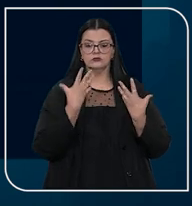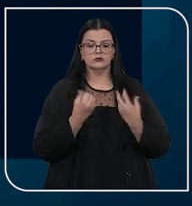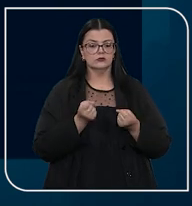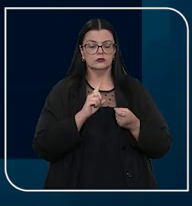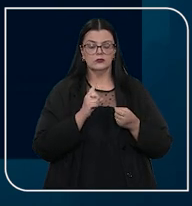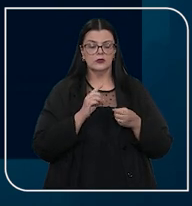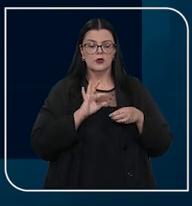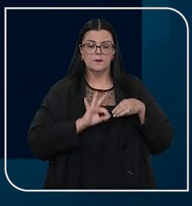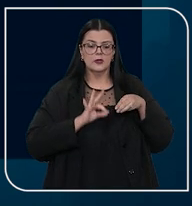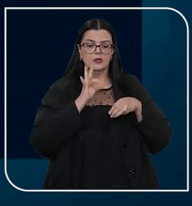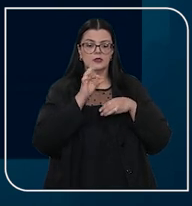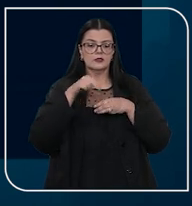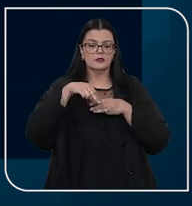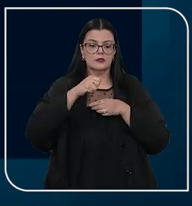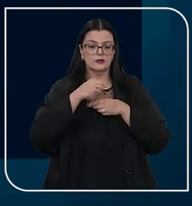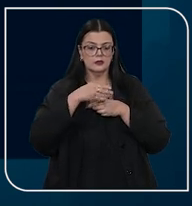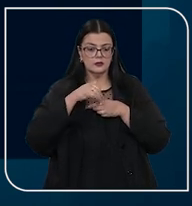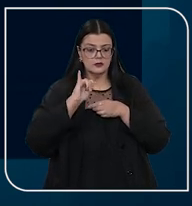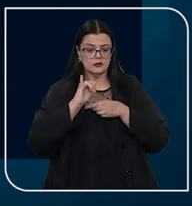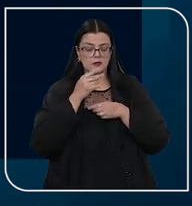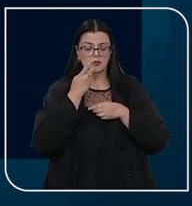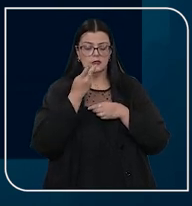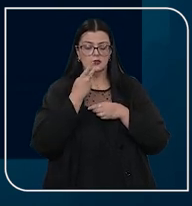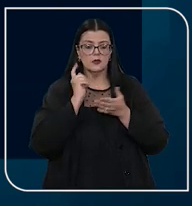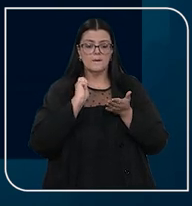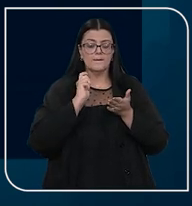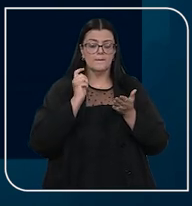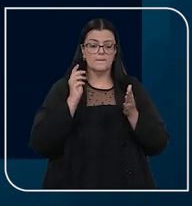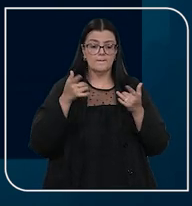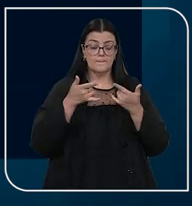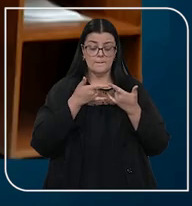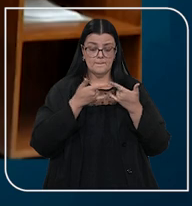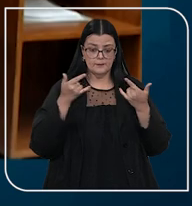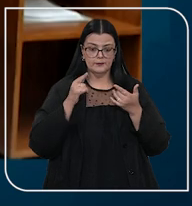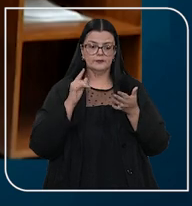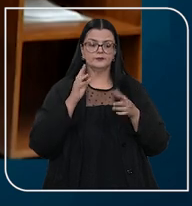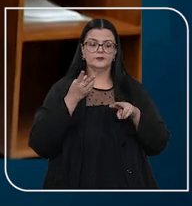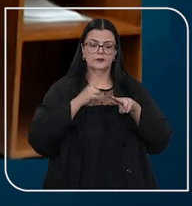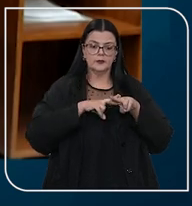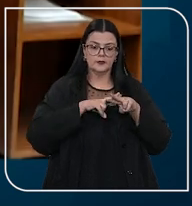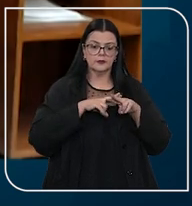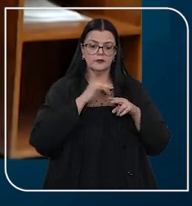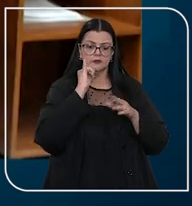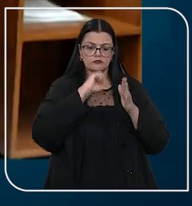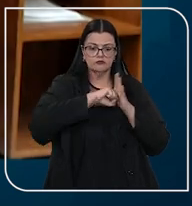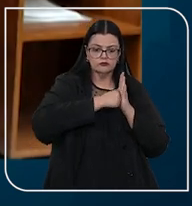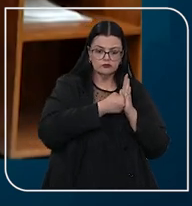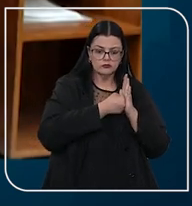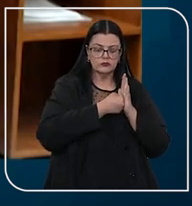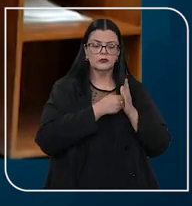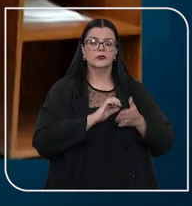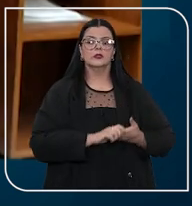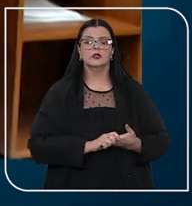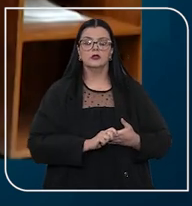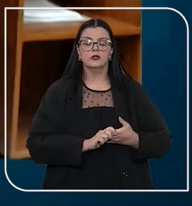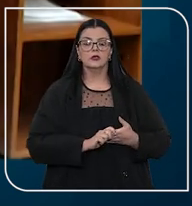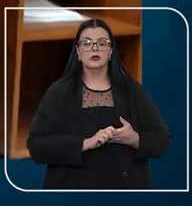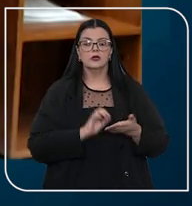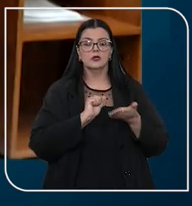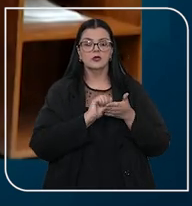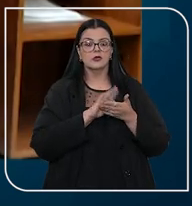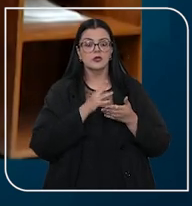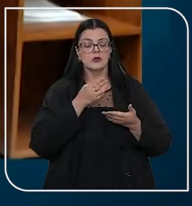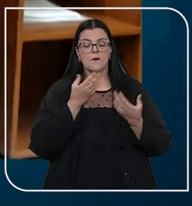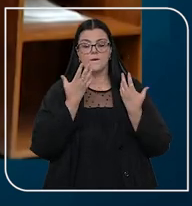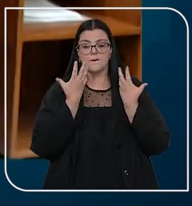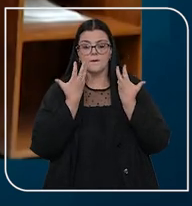relatora ministra Nancy Andrighi afirmou que a apreensão do passaporte é medida executiva indireta excepcional que